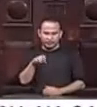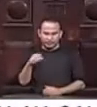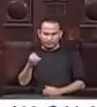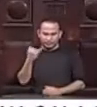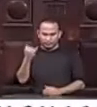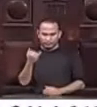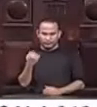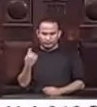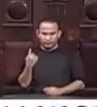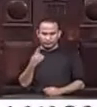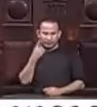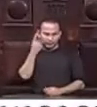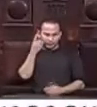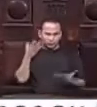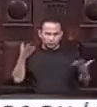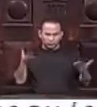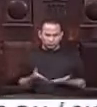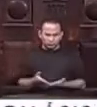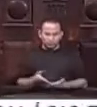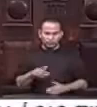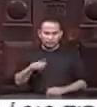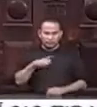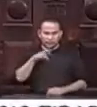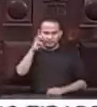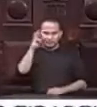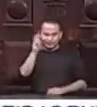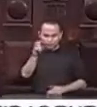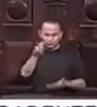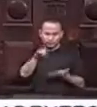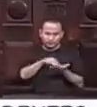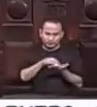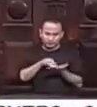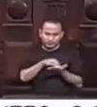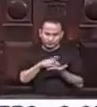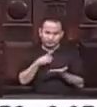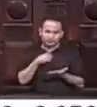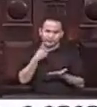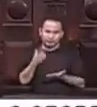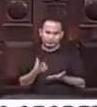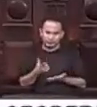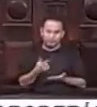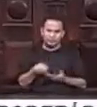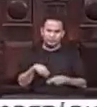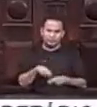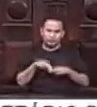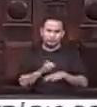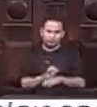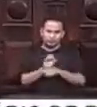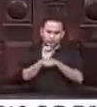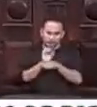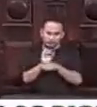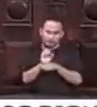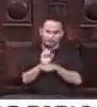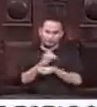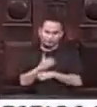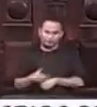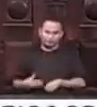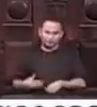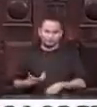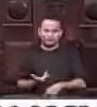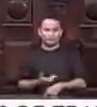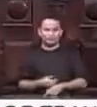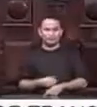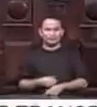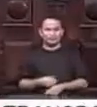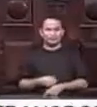deputado saiba que hoje a gente tem 5 secretários que custam para o governo do estado do Rio de Janeiro o